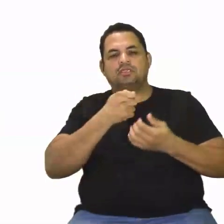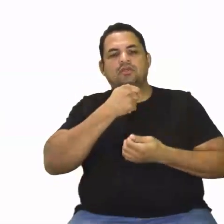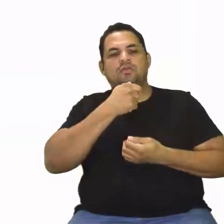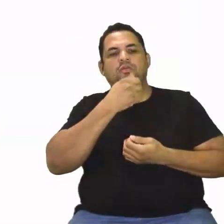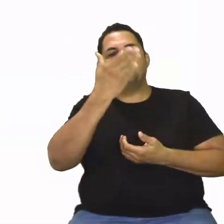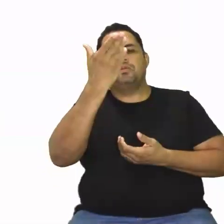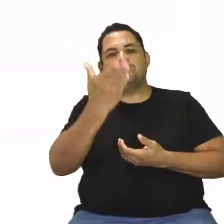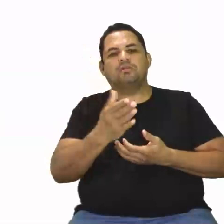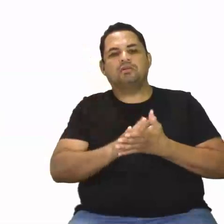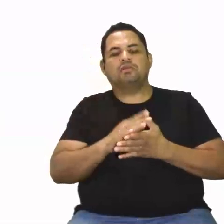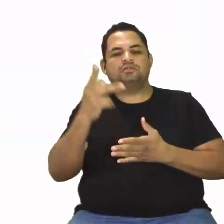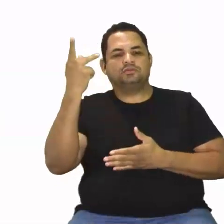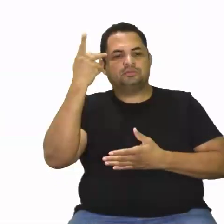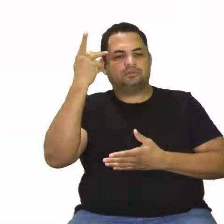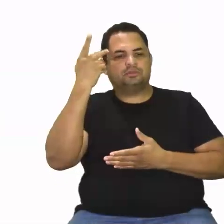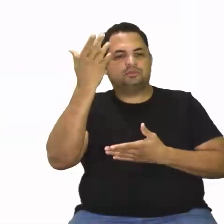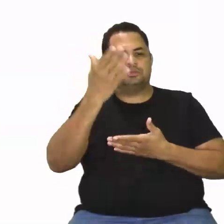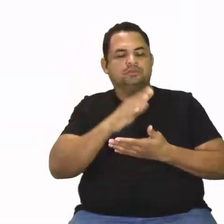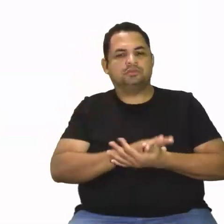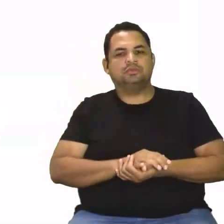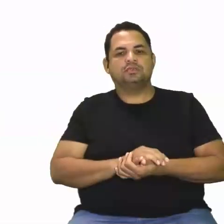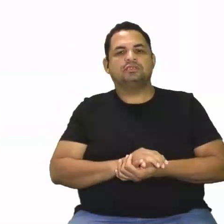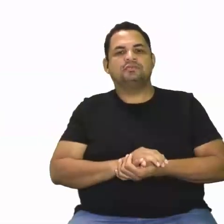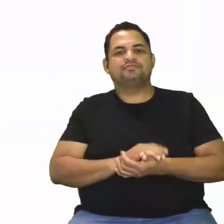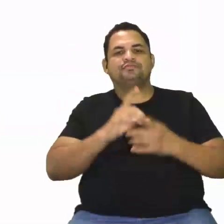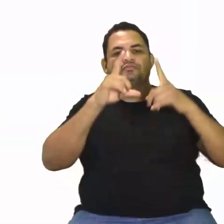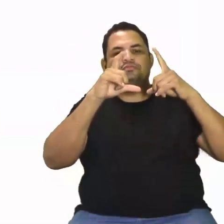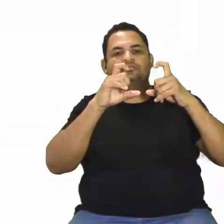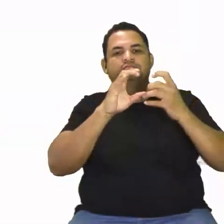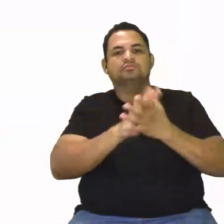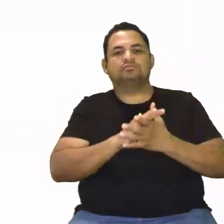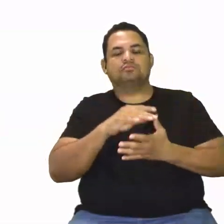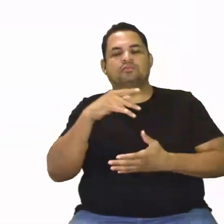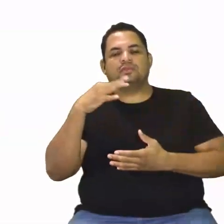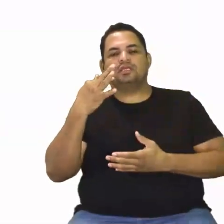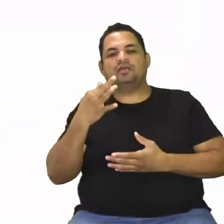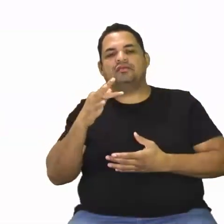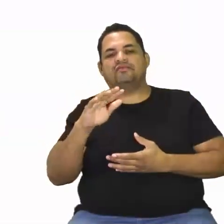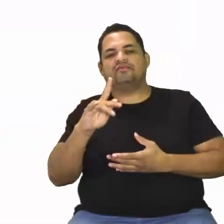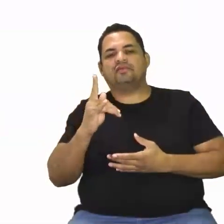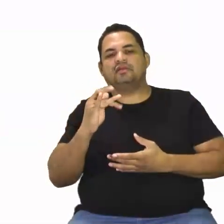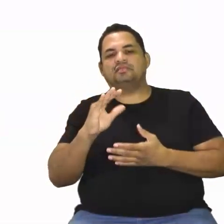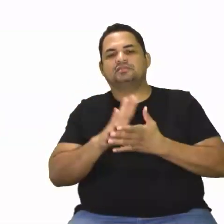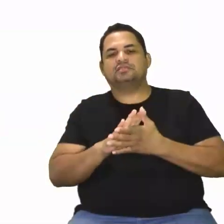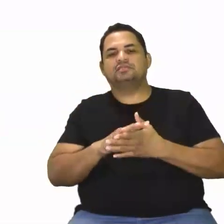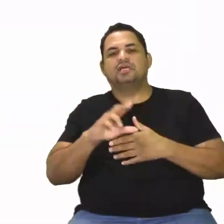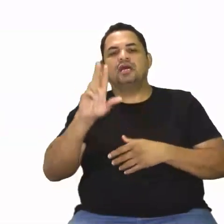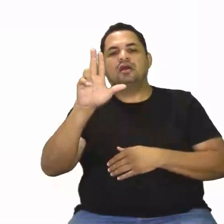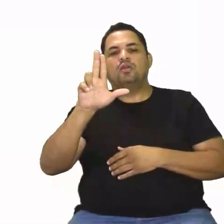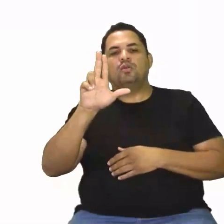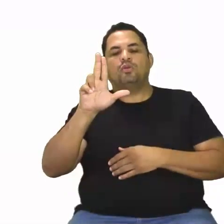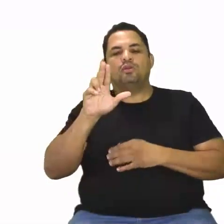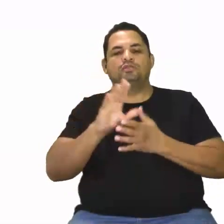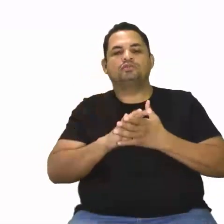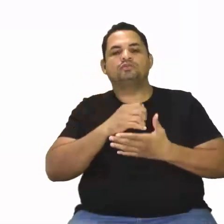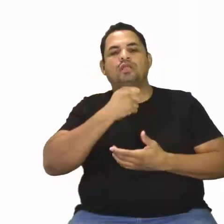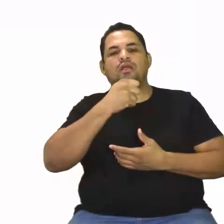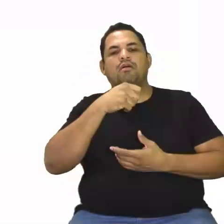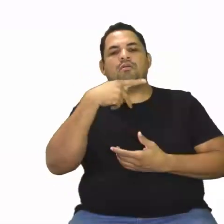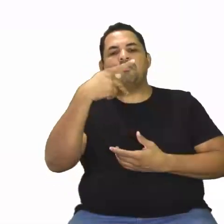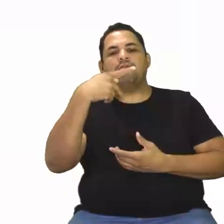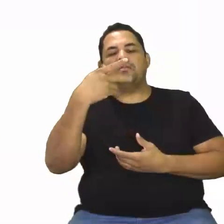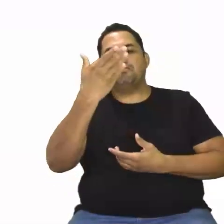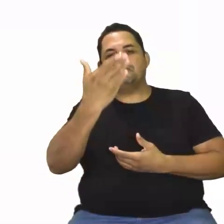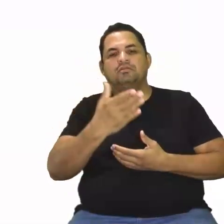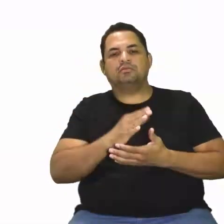em São Paulo, justamente pela direta já. Coloquei essa foto aqui, que está o Fernando Henrique e o Lula aqui discursando. Esse movimento ele